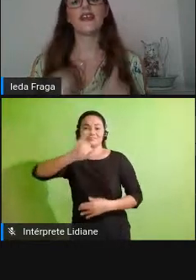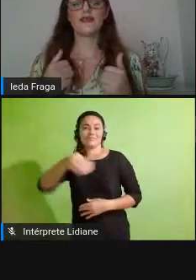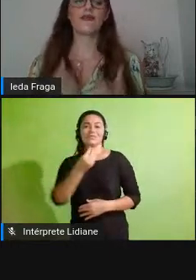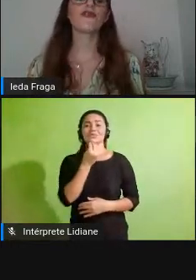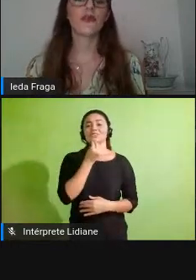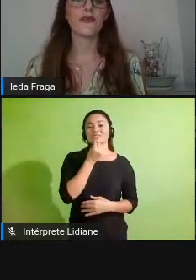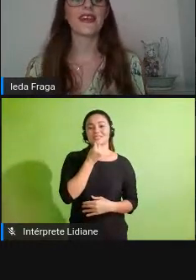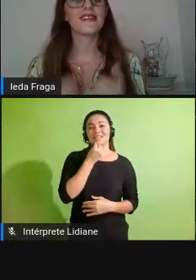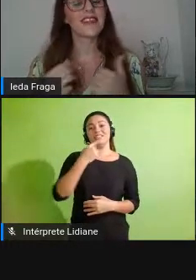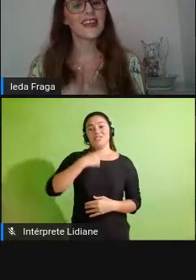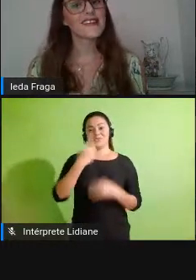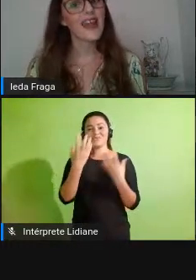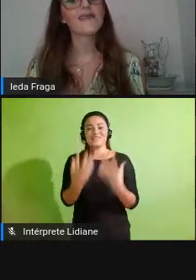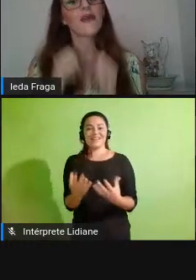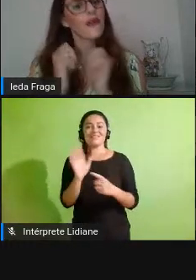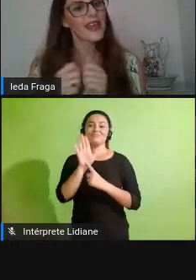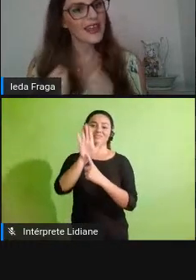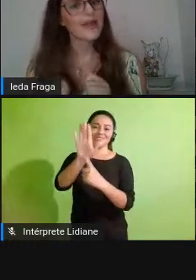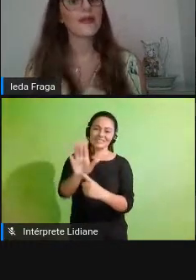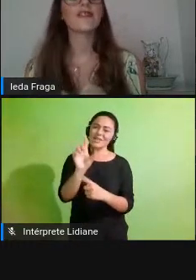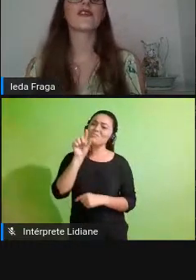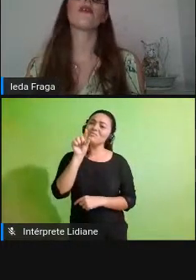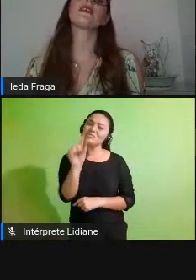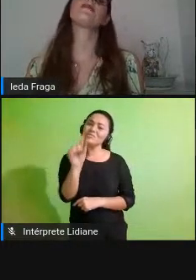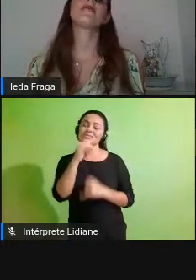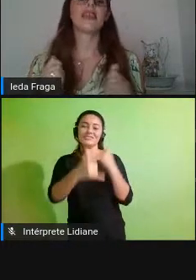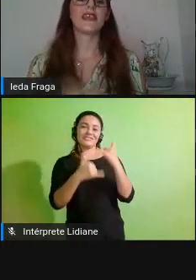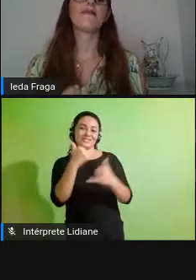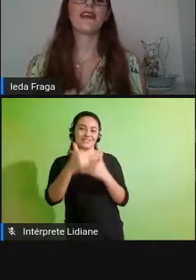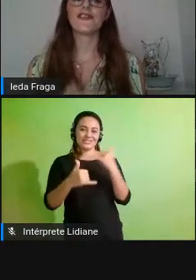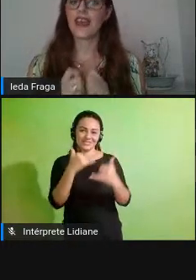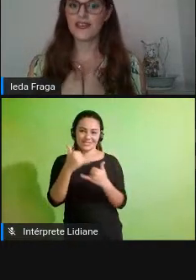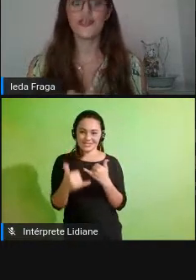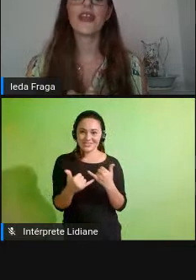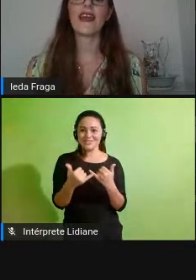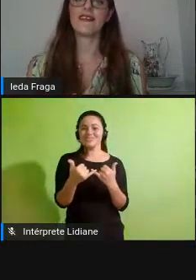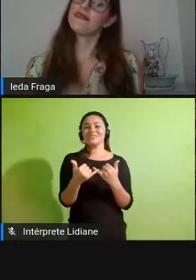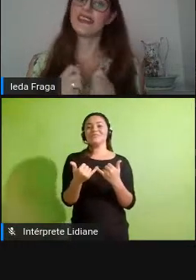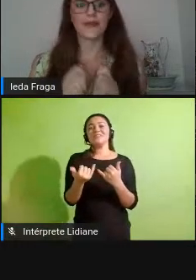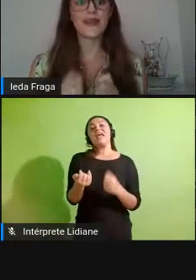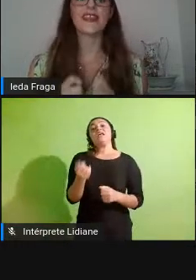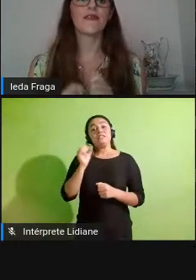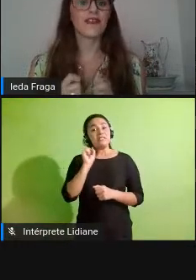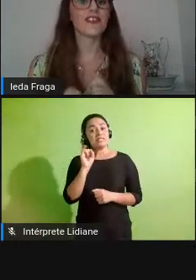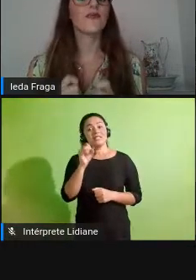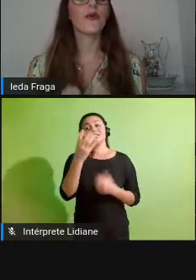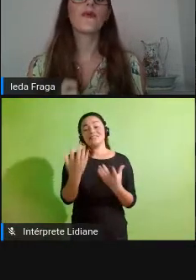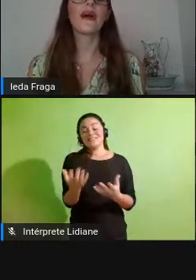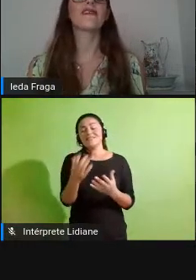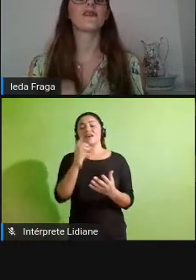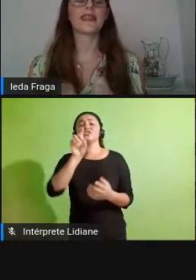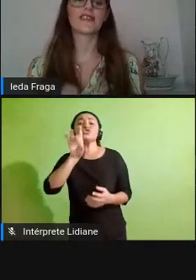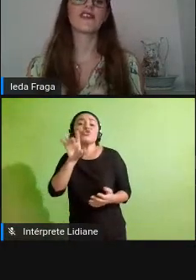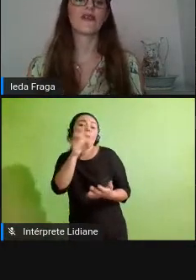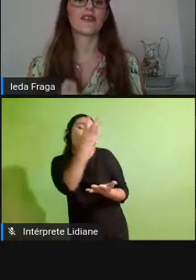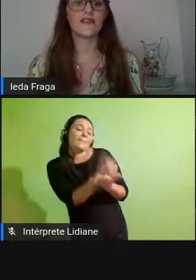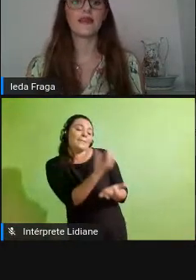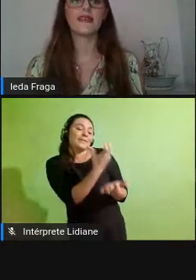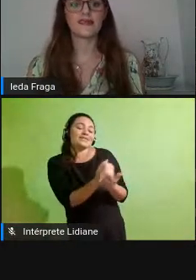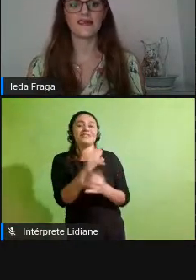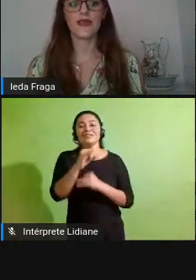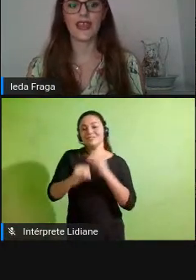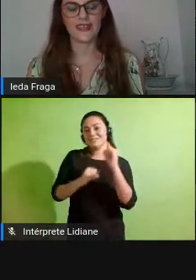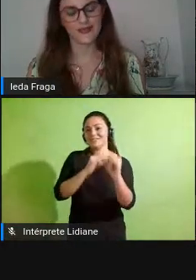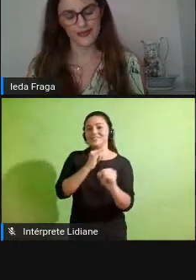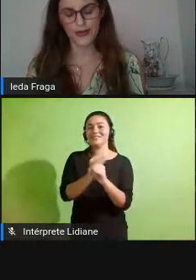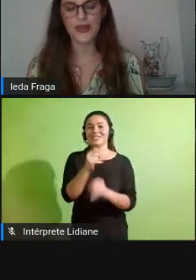só do jogo. Quem se interessar é só correr lá na Play Store e baixar e jogar. E aprender com a gente um pouco mais sobre a trajetória de